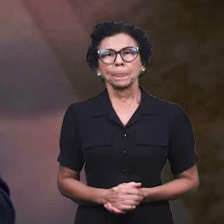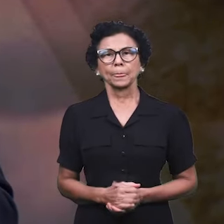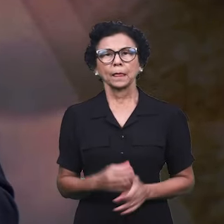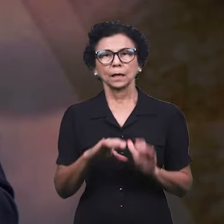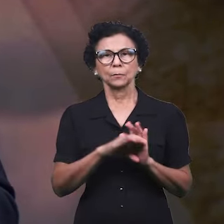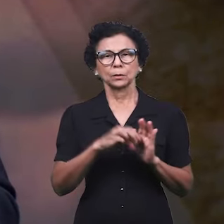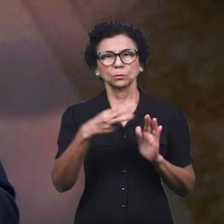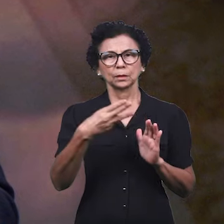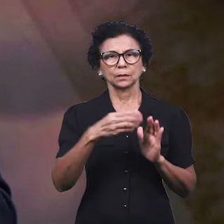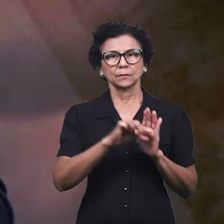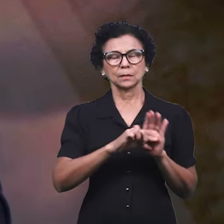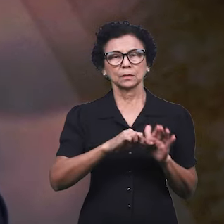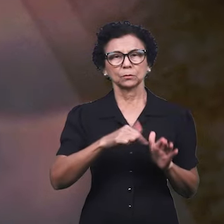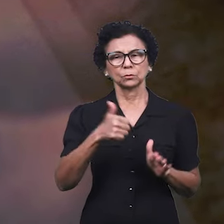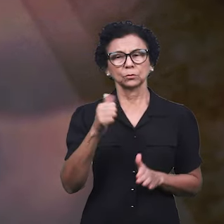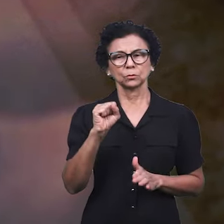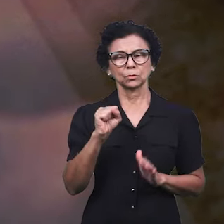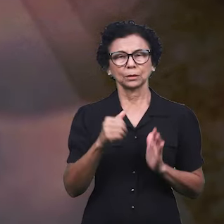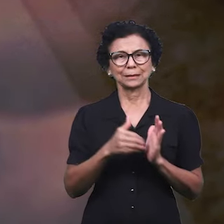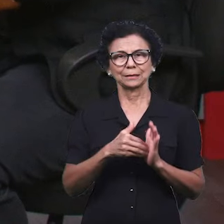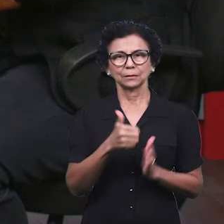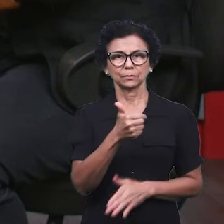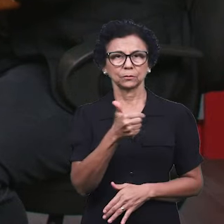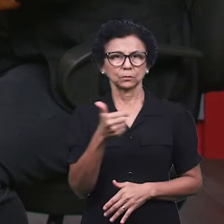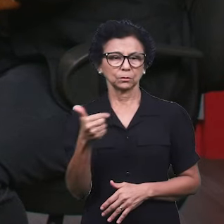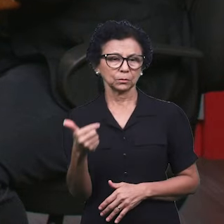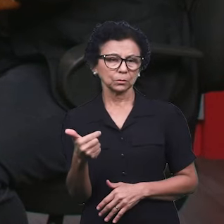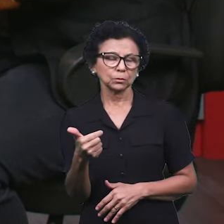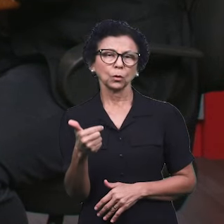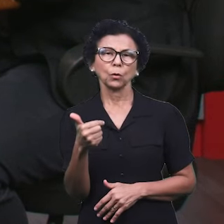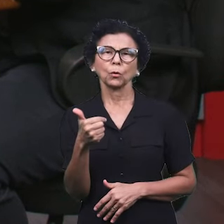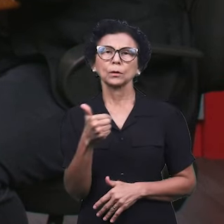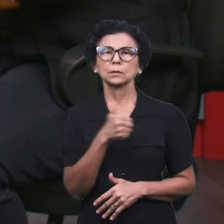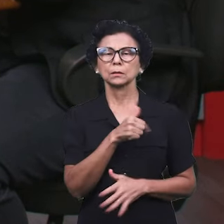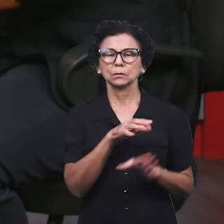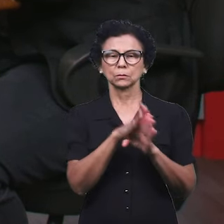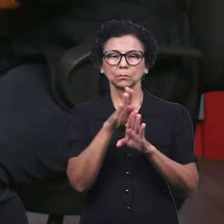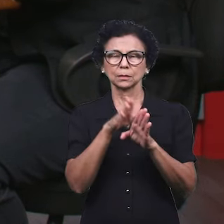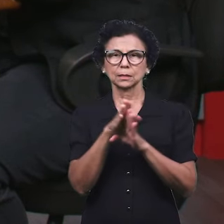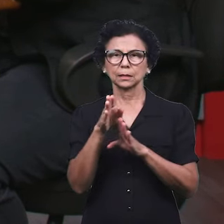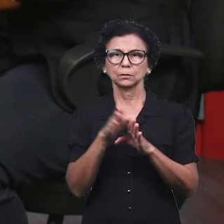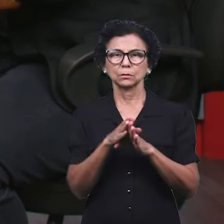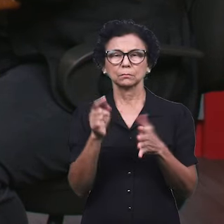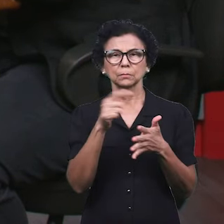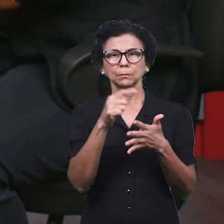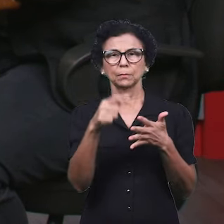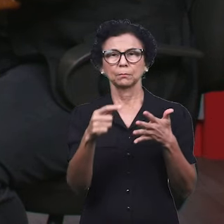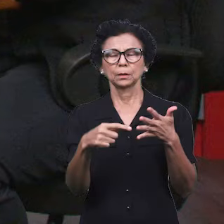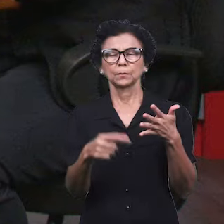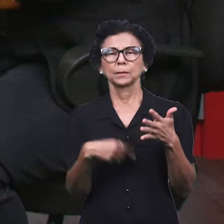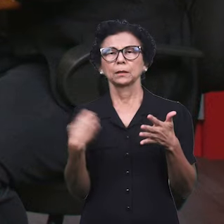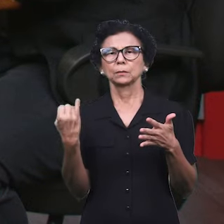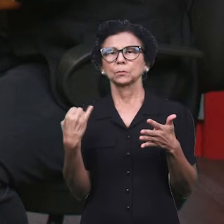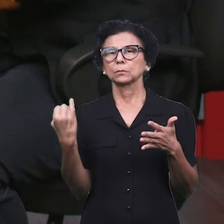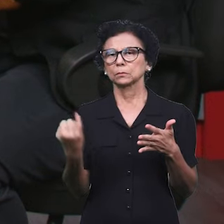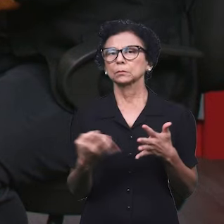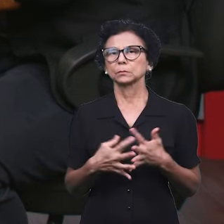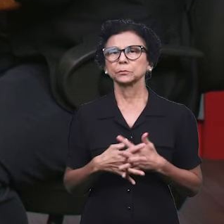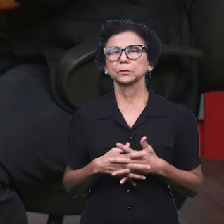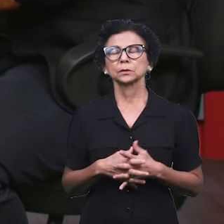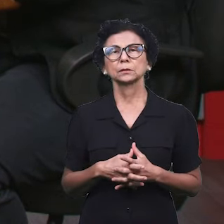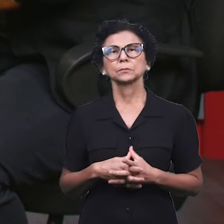3:18 até o 22, coloca essas orientações que são importantes